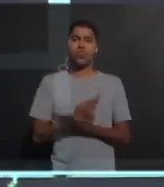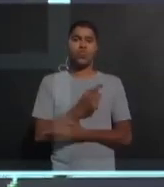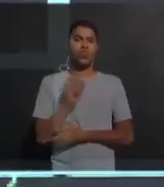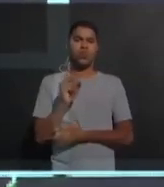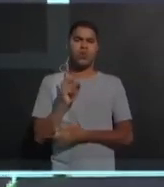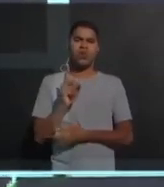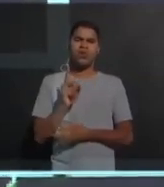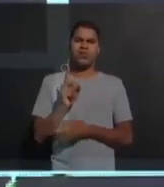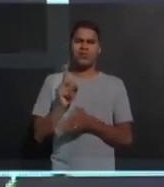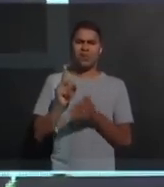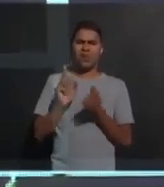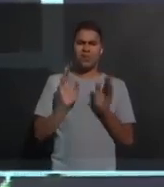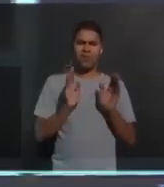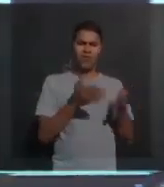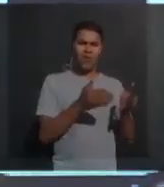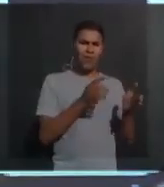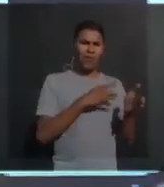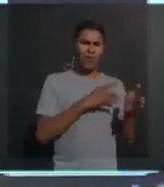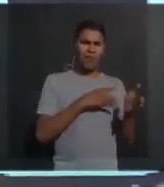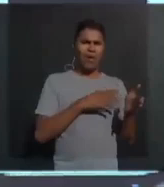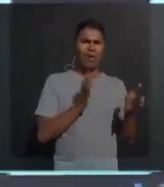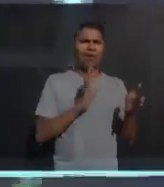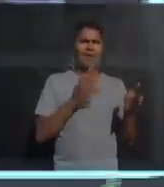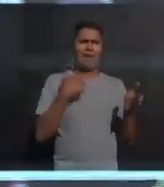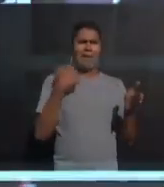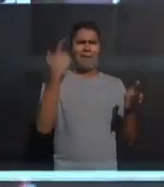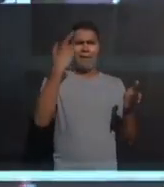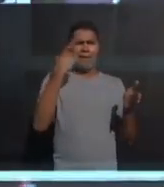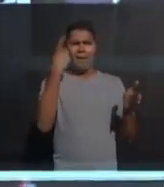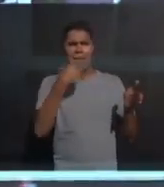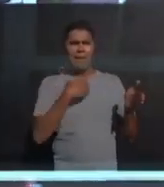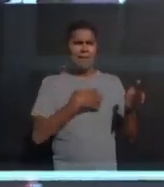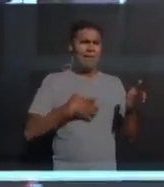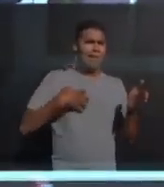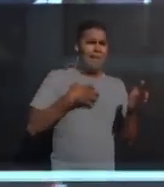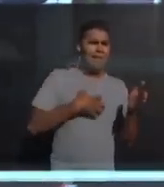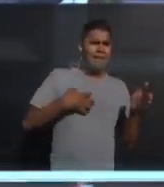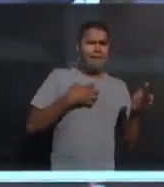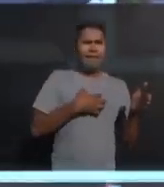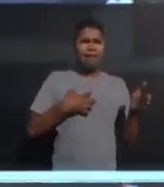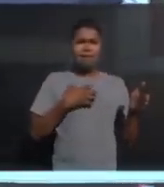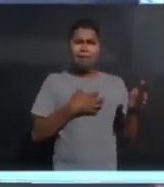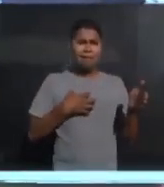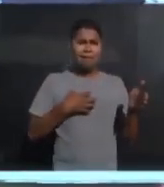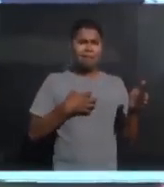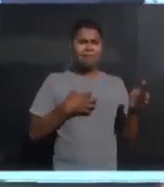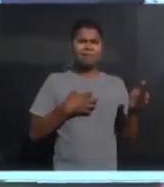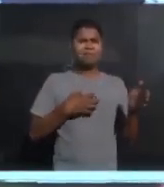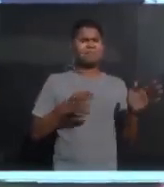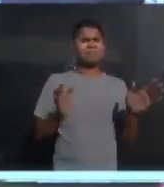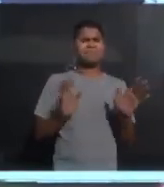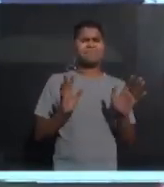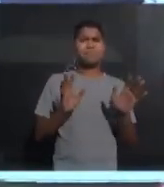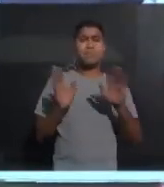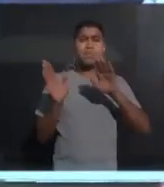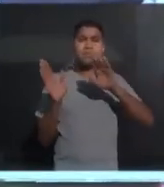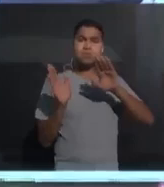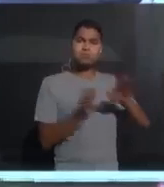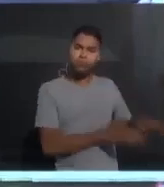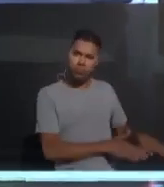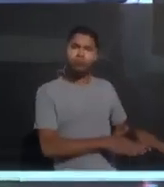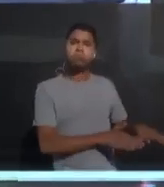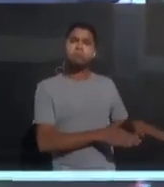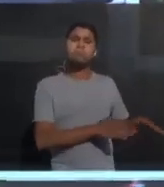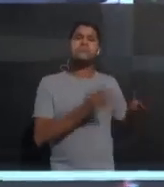tira o foco da coisa errada você tá preocupado e ansioso com aquilo que está se preocupando aqui hoje no preocupa não